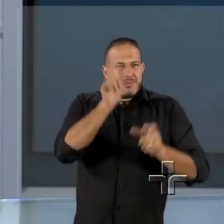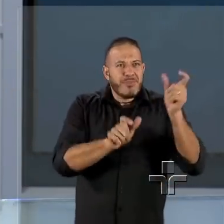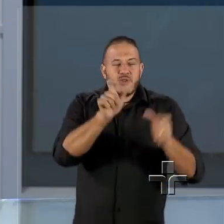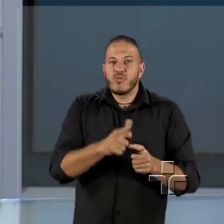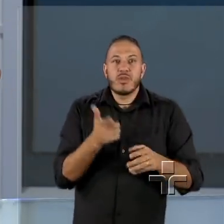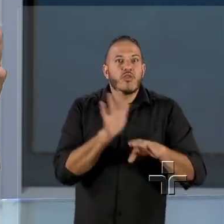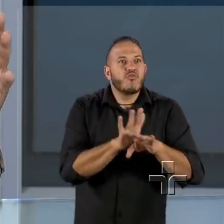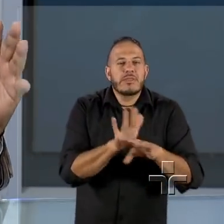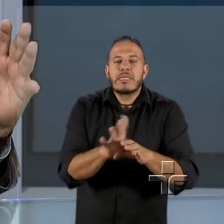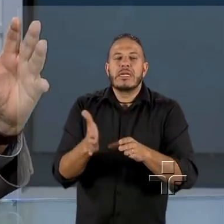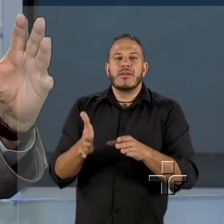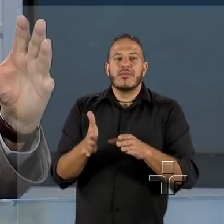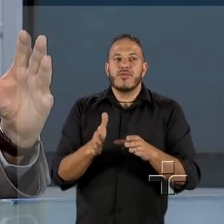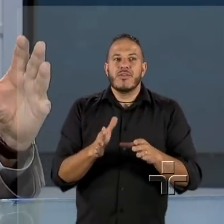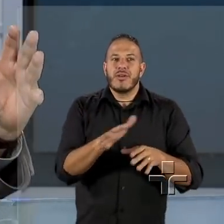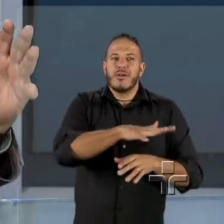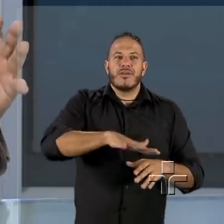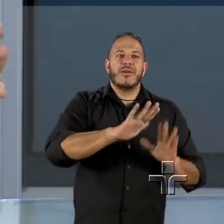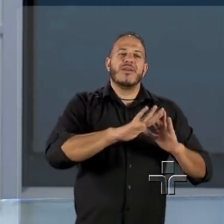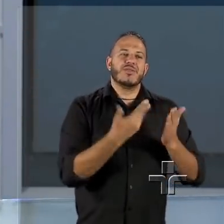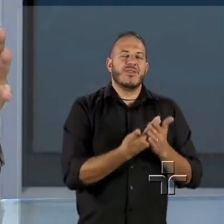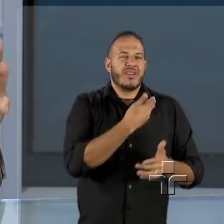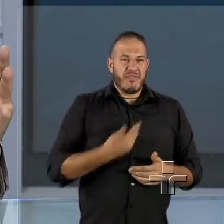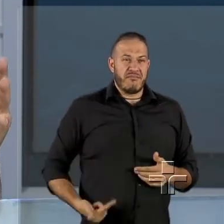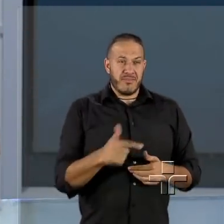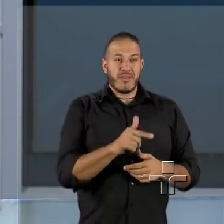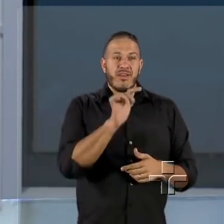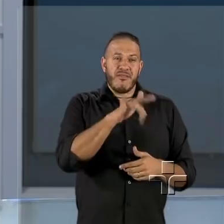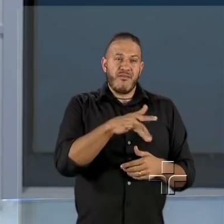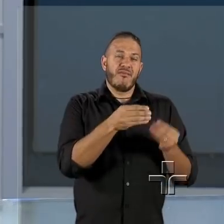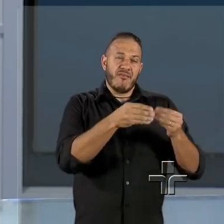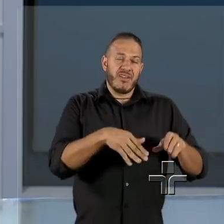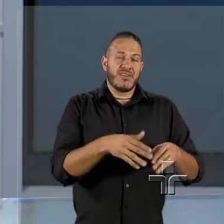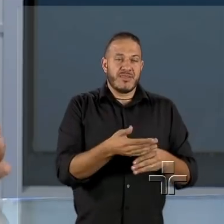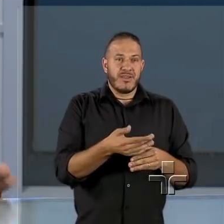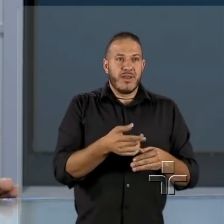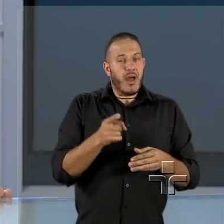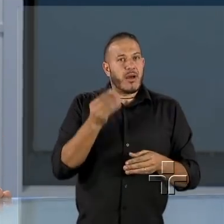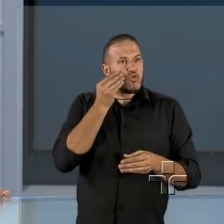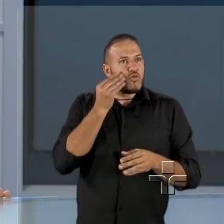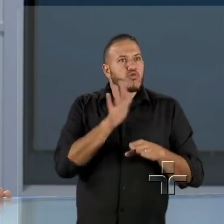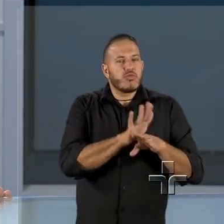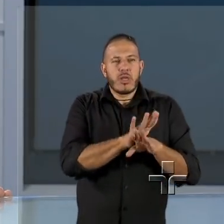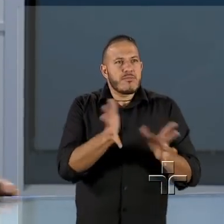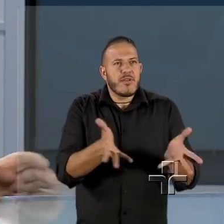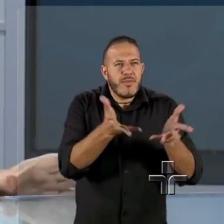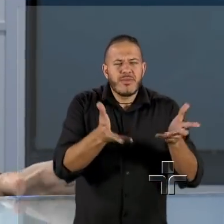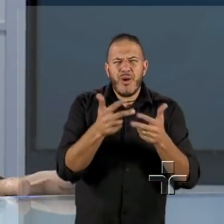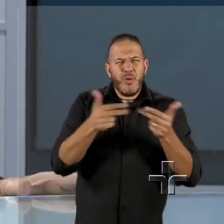for preciso. Eu só tô nos Estados Unidos por causa da escola, sabe? Dessa ideologia de incentivar a